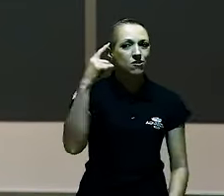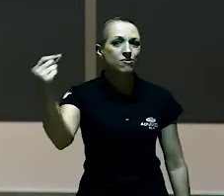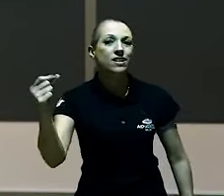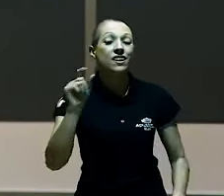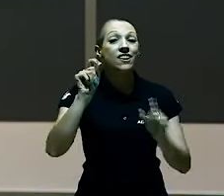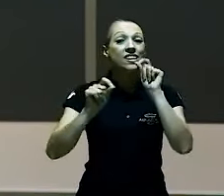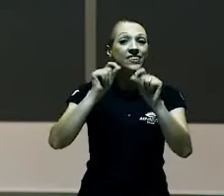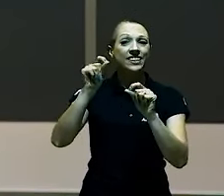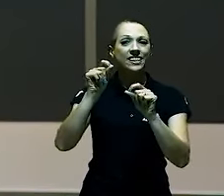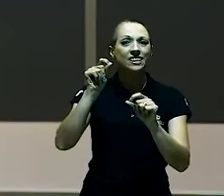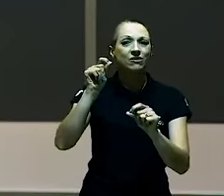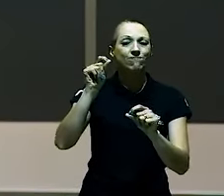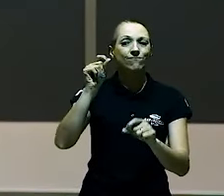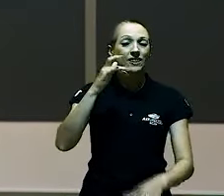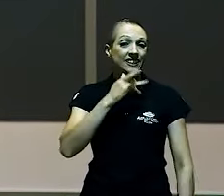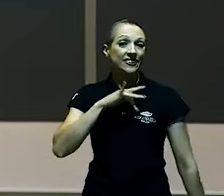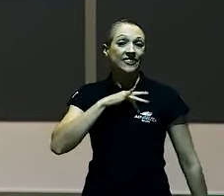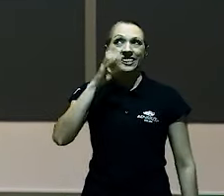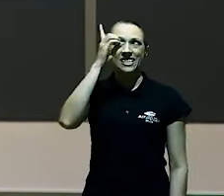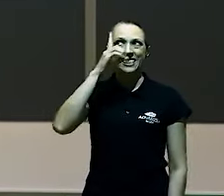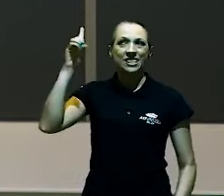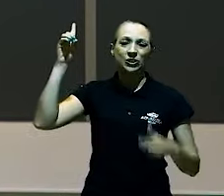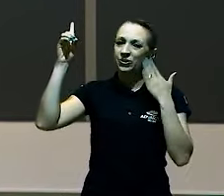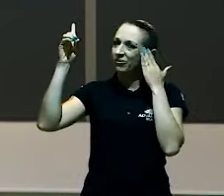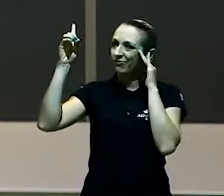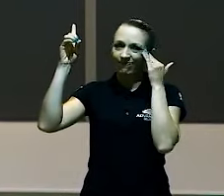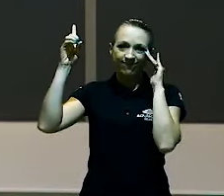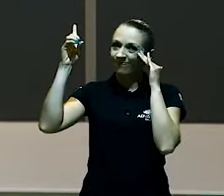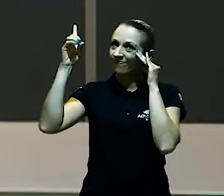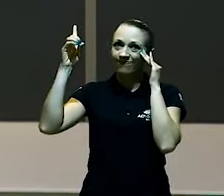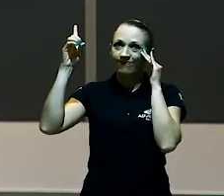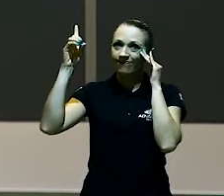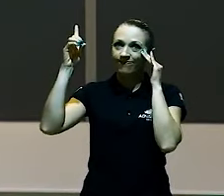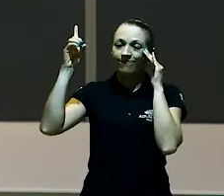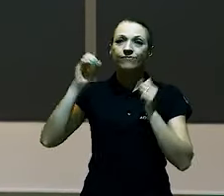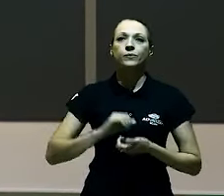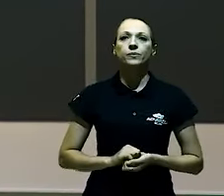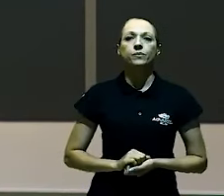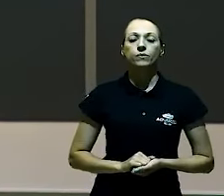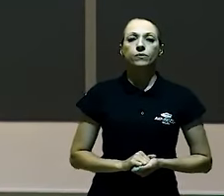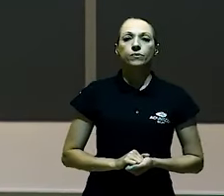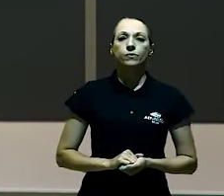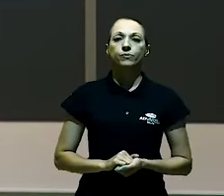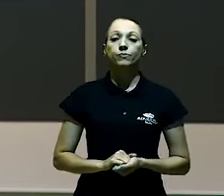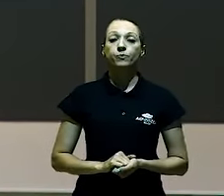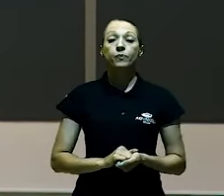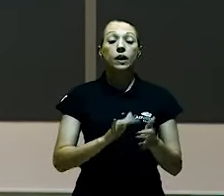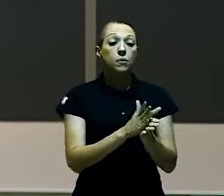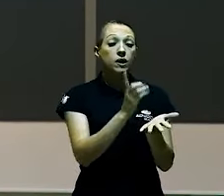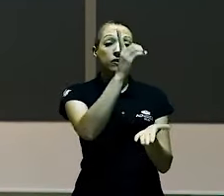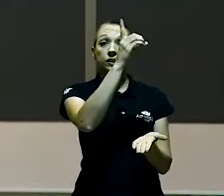entender a misericórdia do Senhor. Eu sei que há muitas discussões dentro do livro do profeta Jonas acerca das razões pelas quais ele